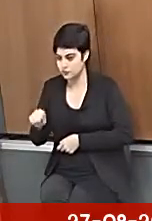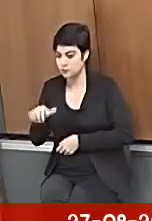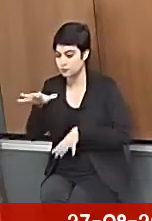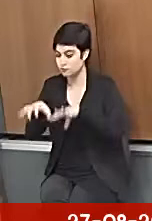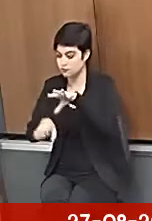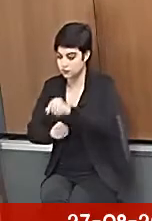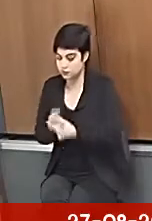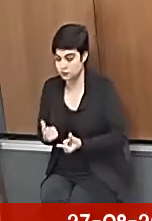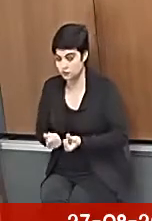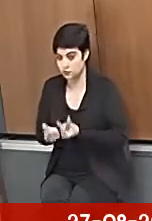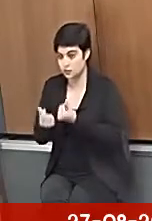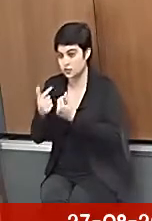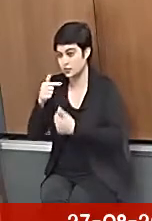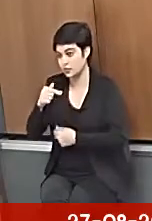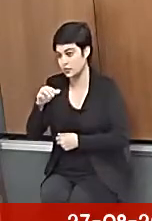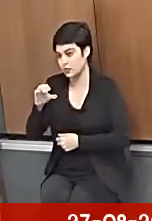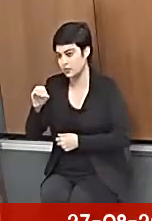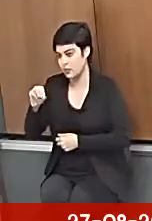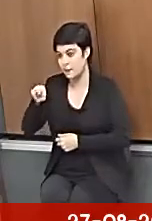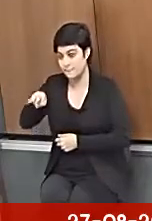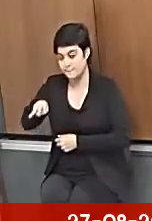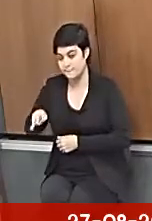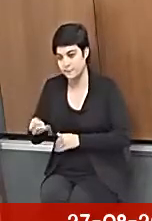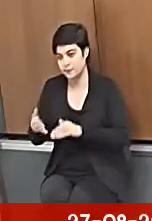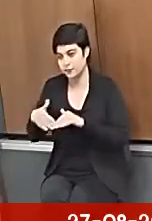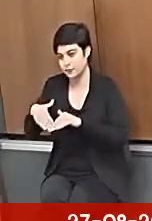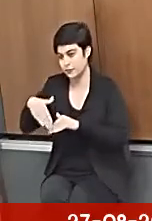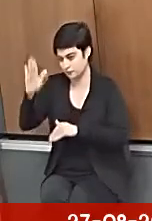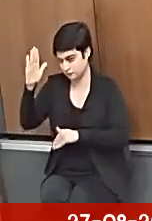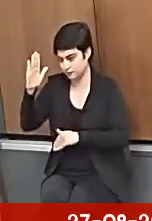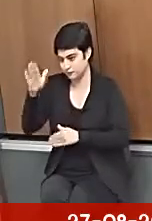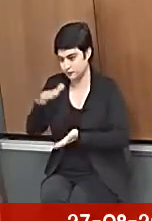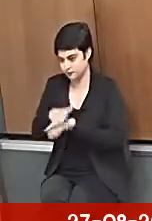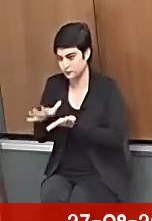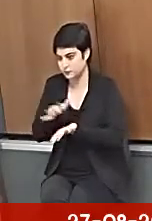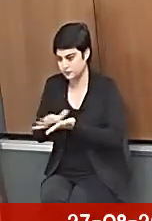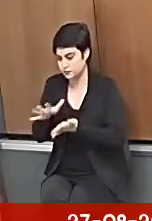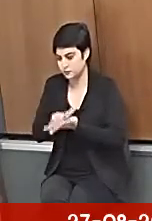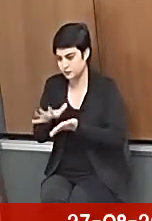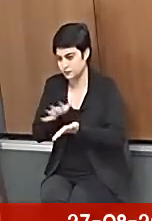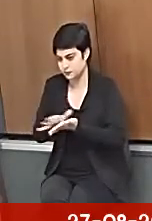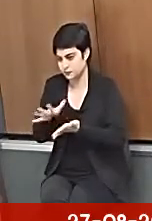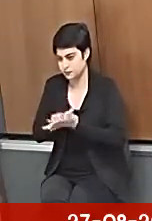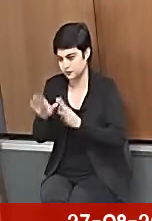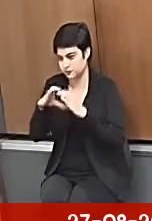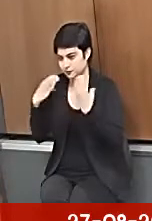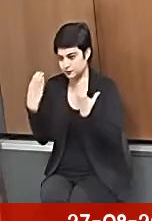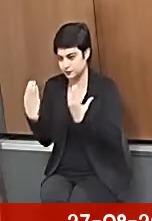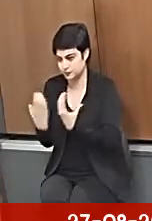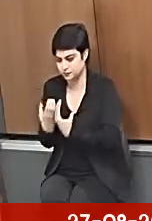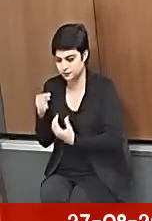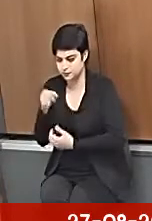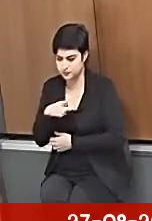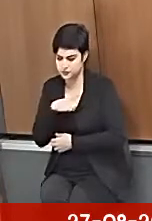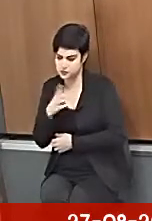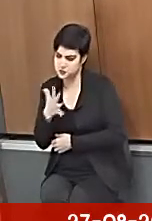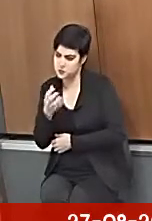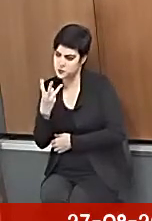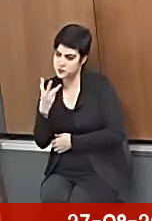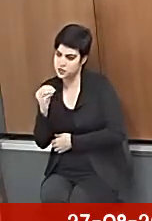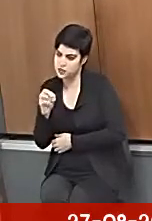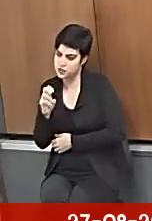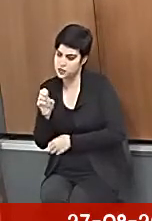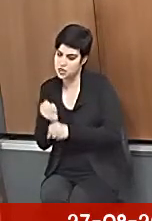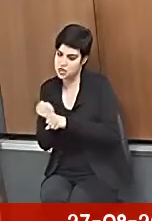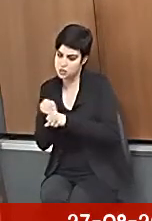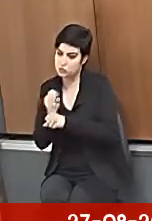gastou 700 milhões ela tem um cineminha 35 não sei quantos anos de exploração ela ainda tem no mineirão mais 30 por aí não